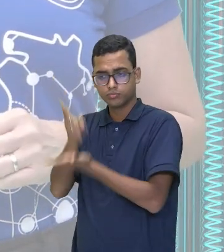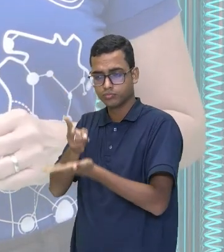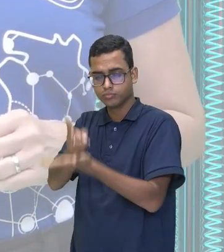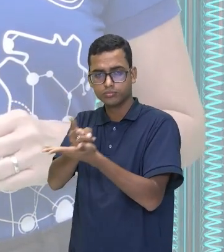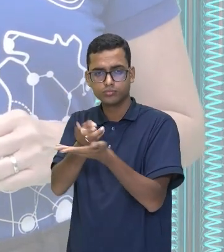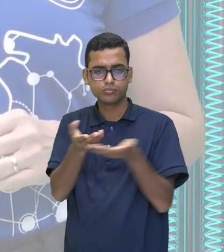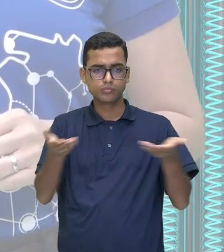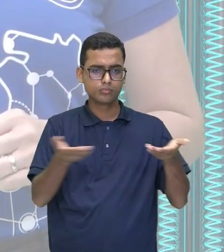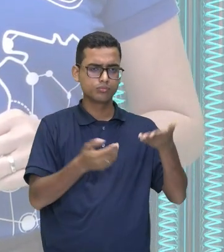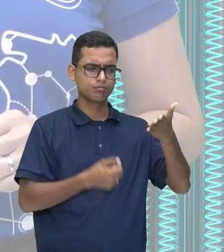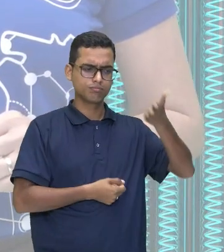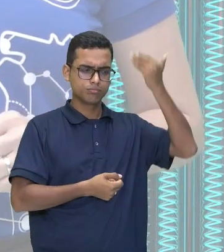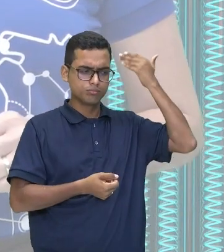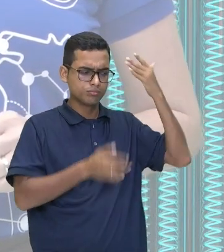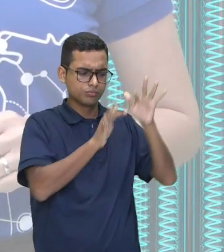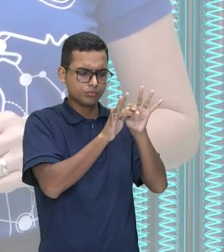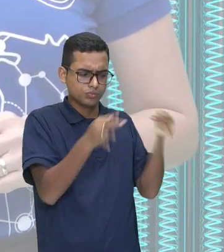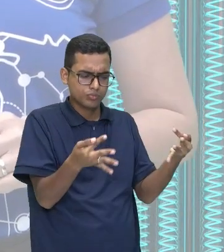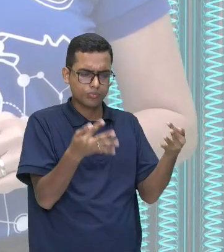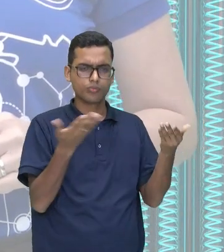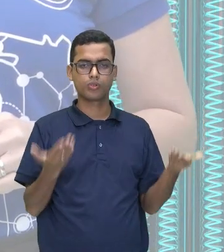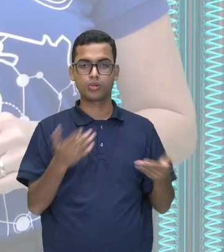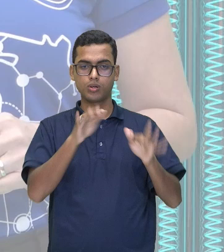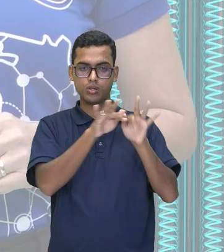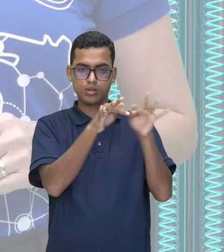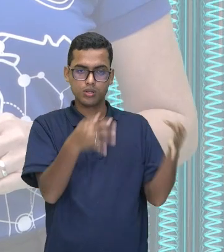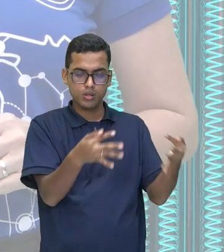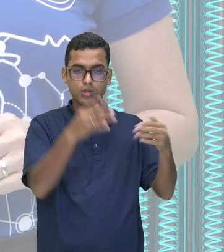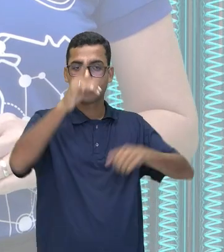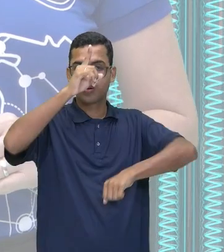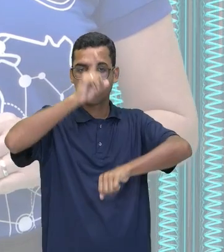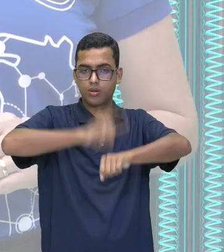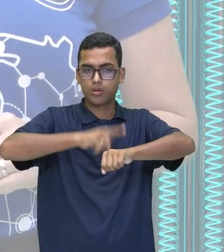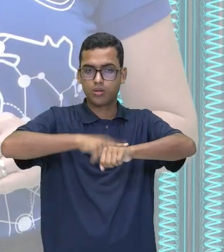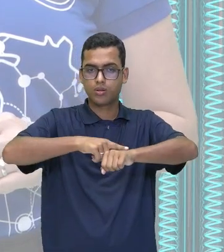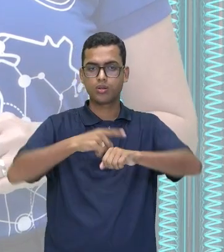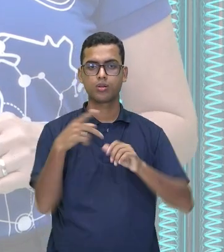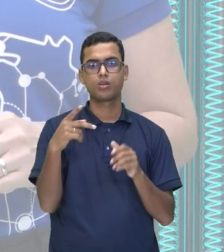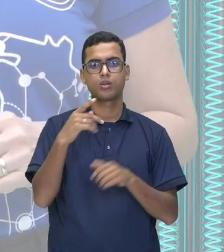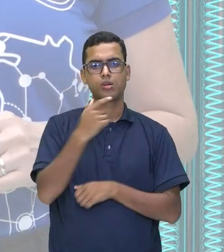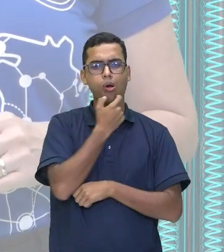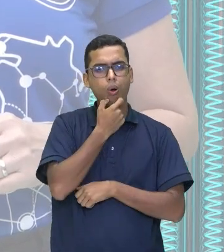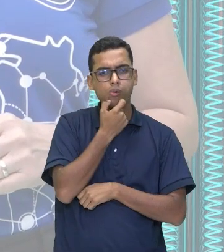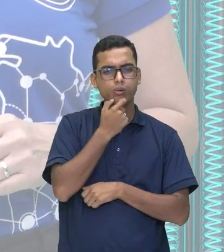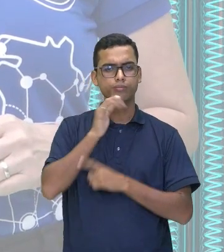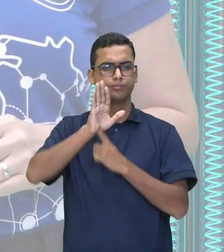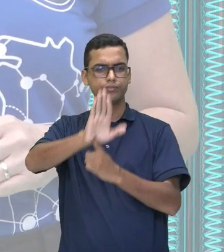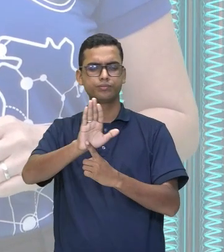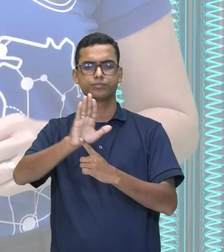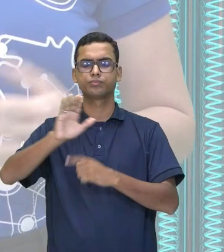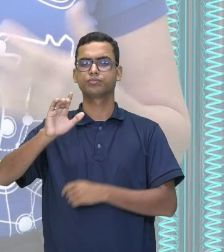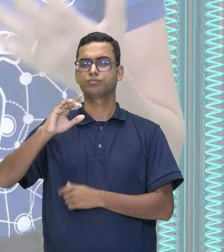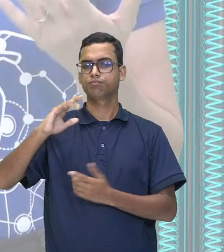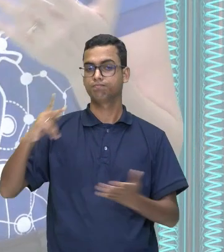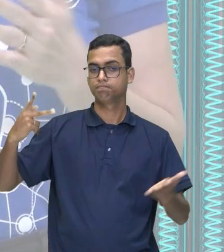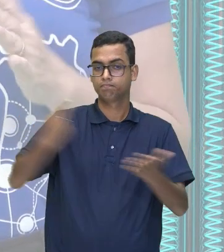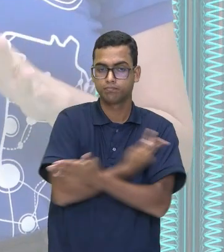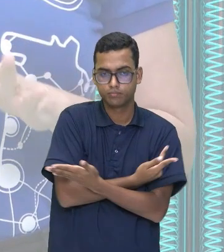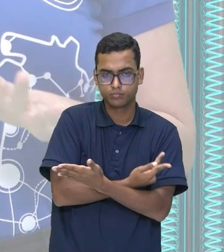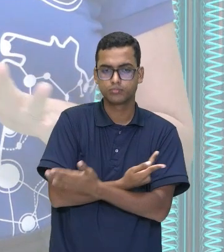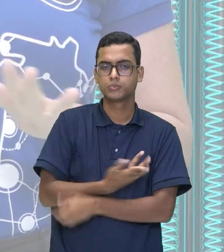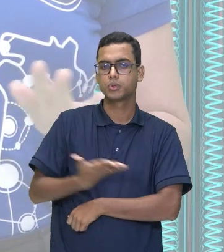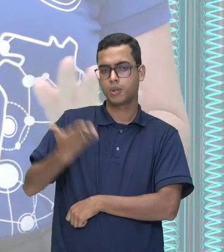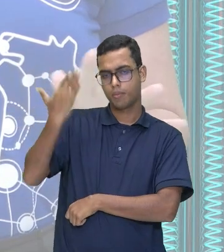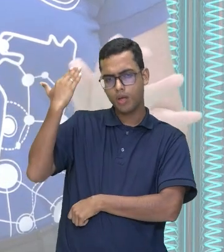dois. Então, o simple past é um tempo verbal em inglês que descreve uma situação ocorrida no passado e que